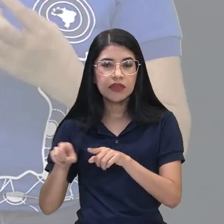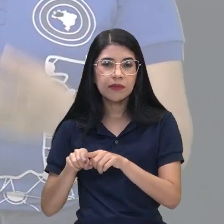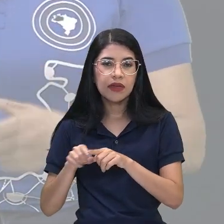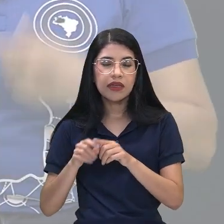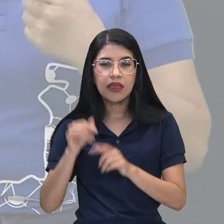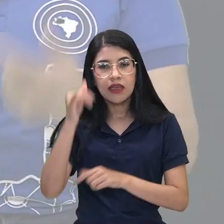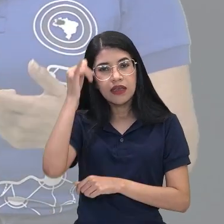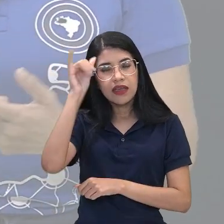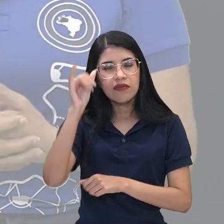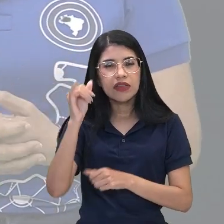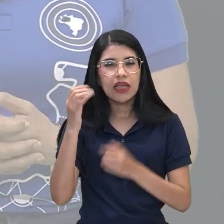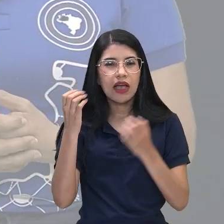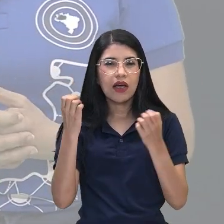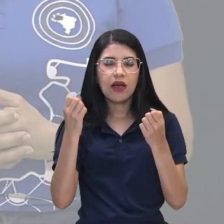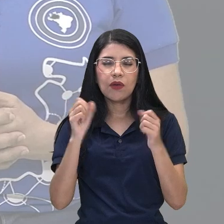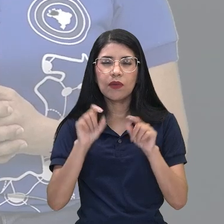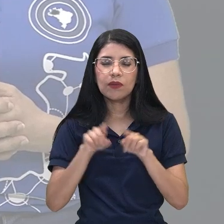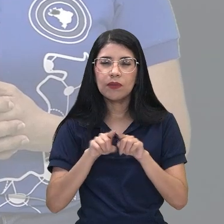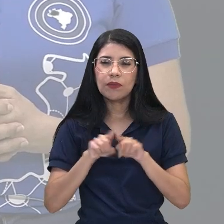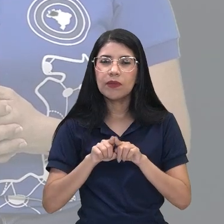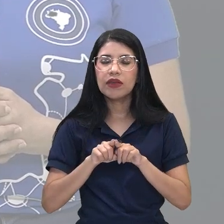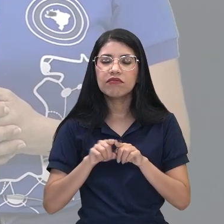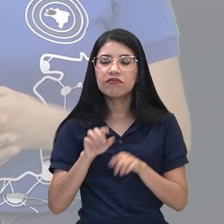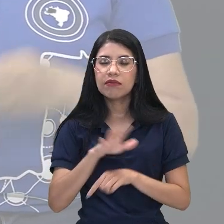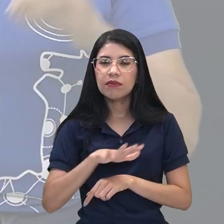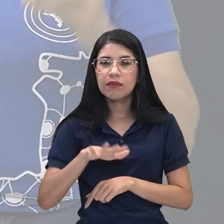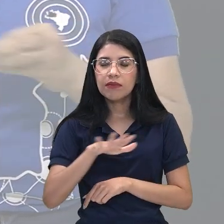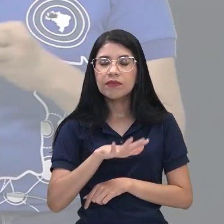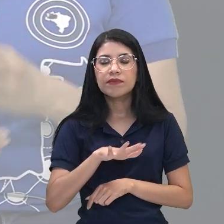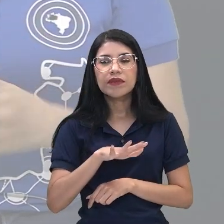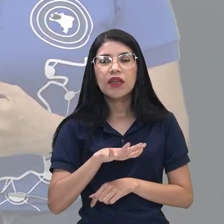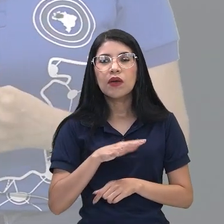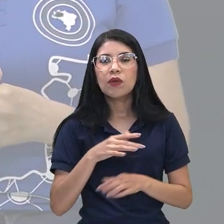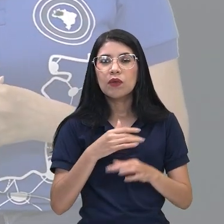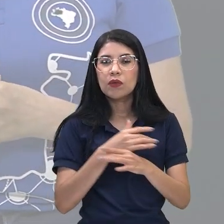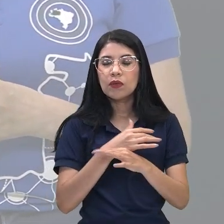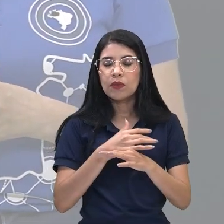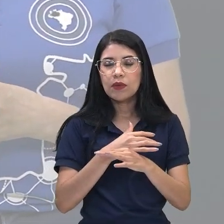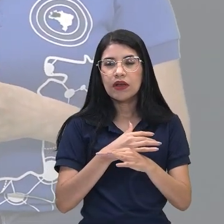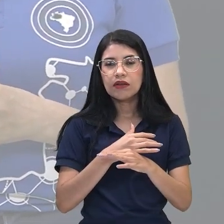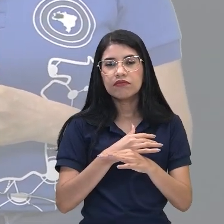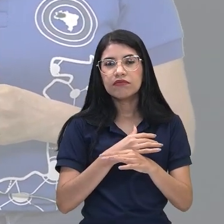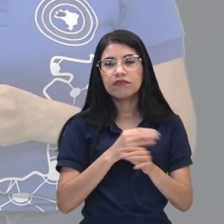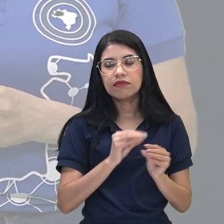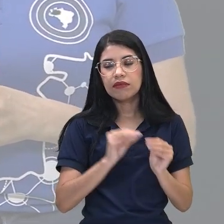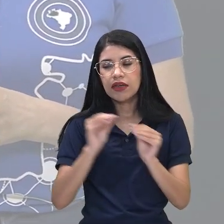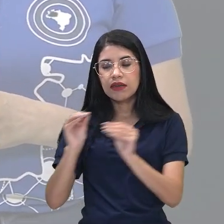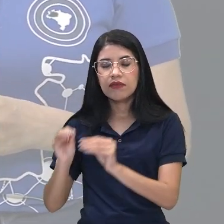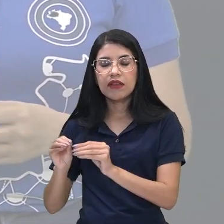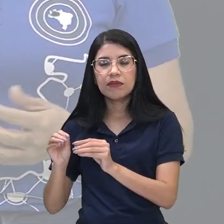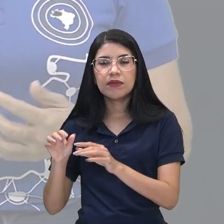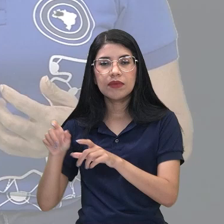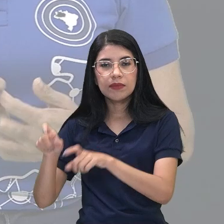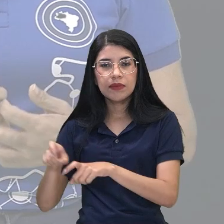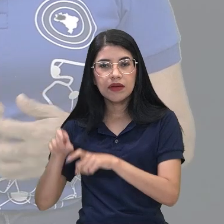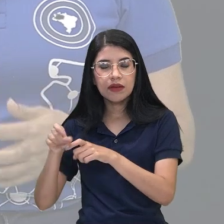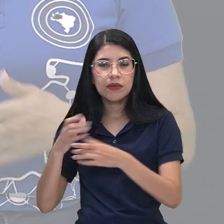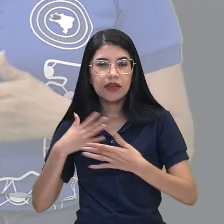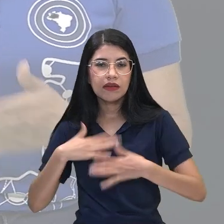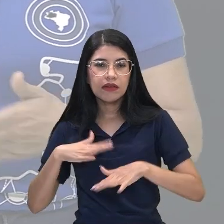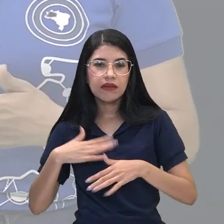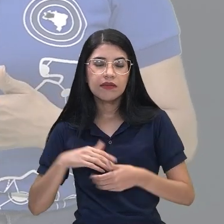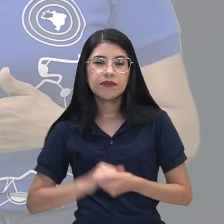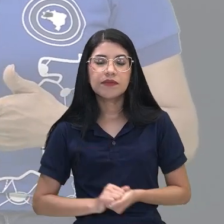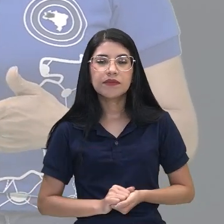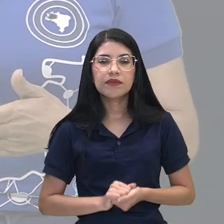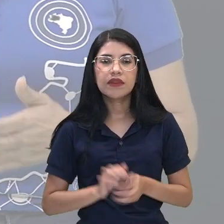estresse e ir para um lugar bem tranquilo, que é o campo. Locus amoenos,